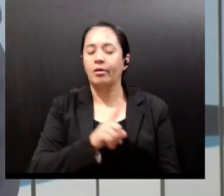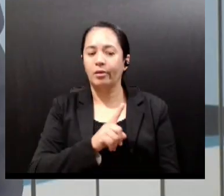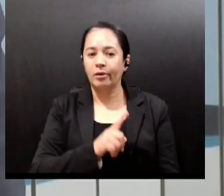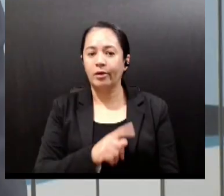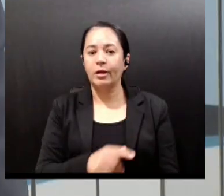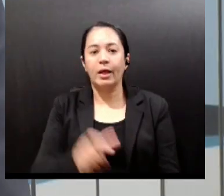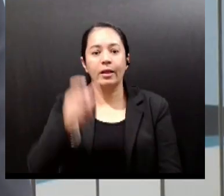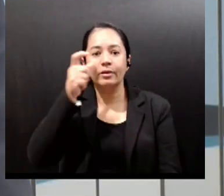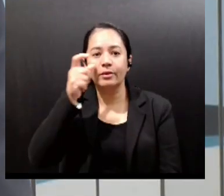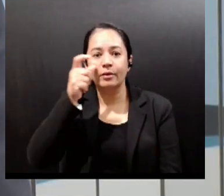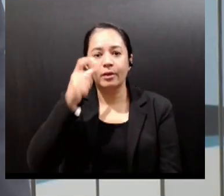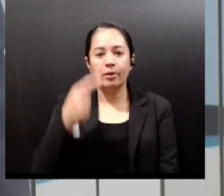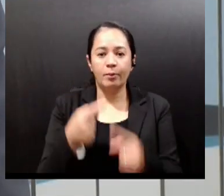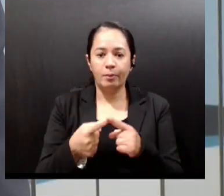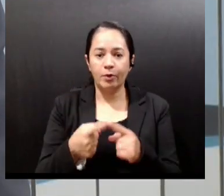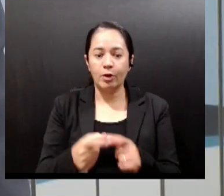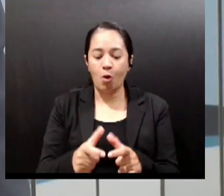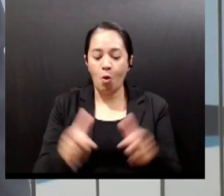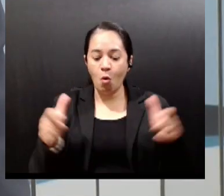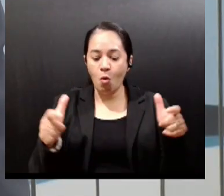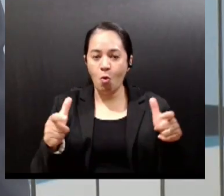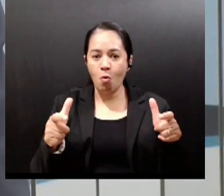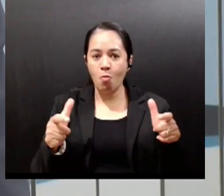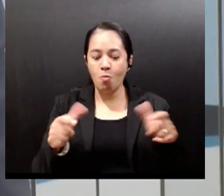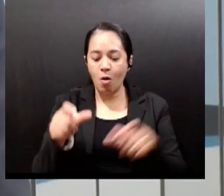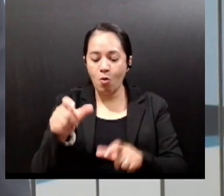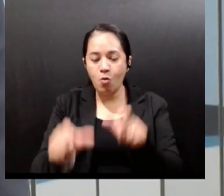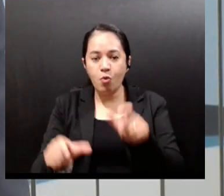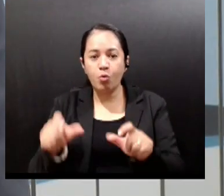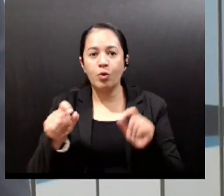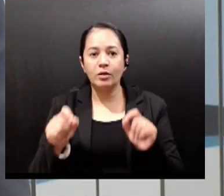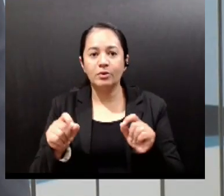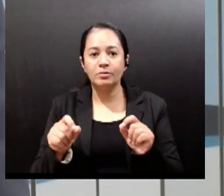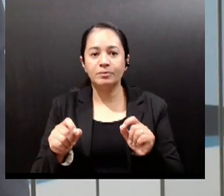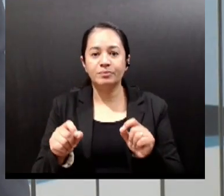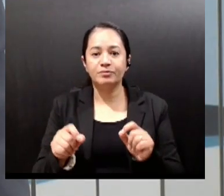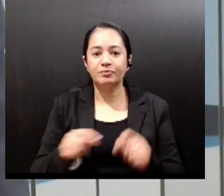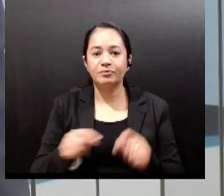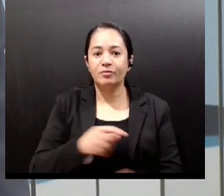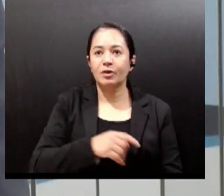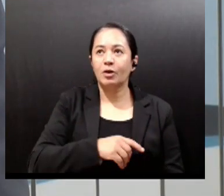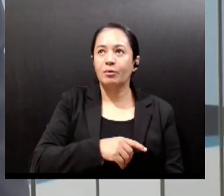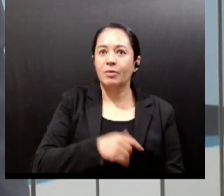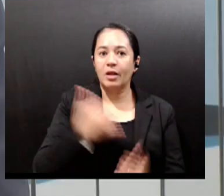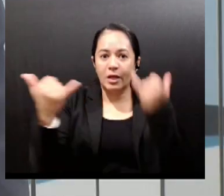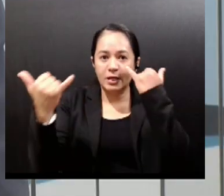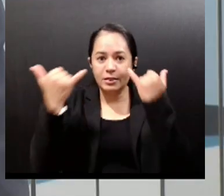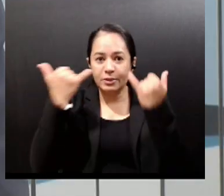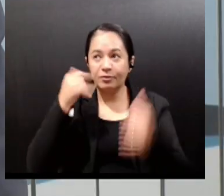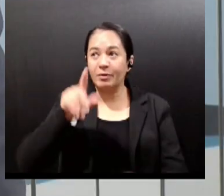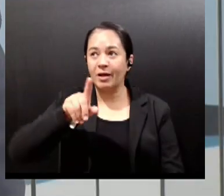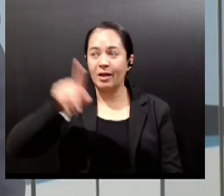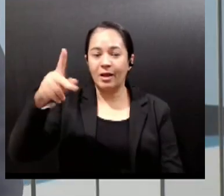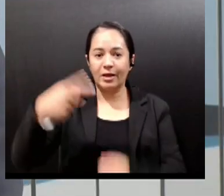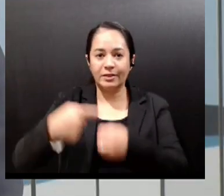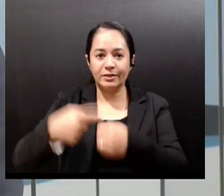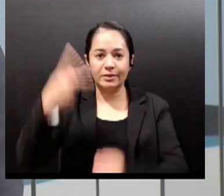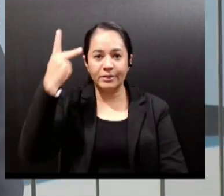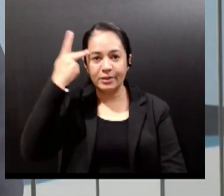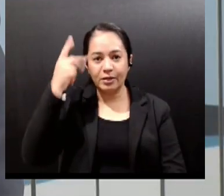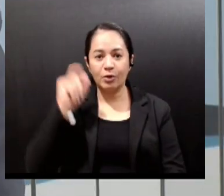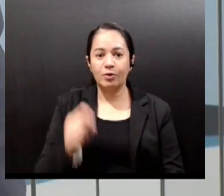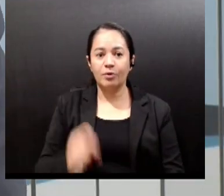o maior público, pelos dados da cidade de São Paulo, quando foi divulgado, era o público